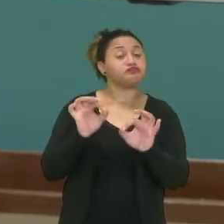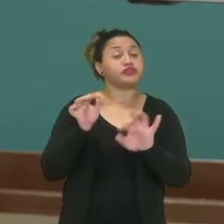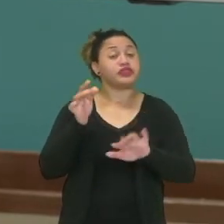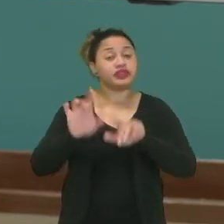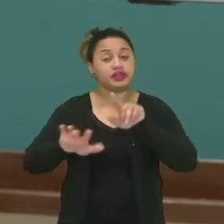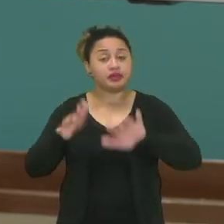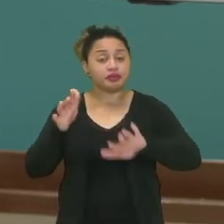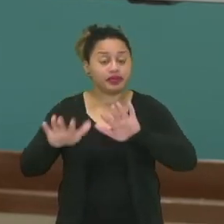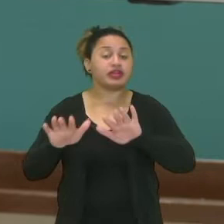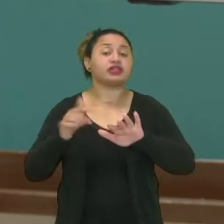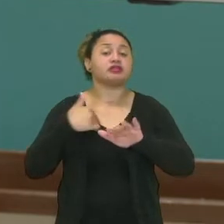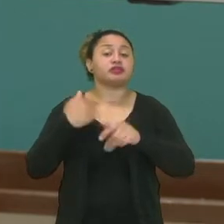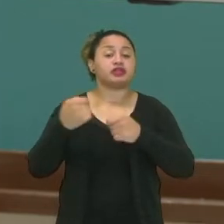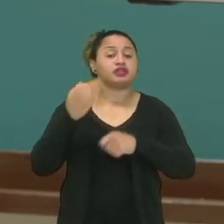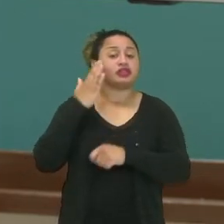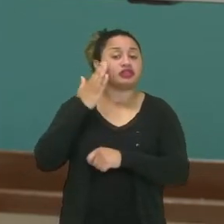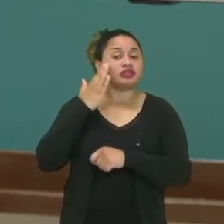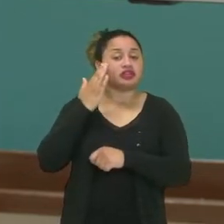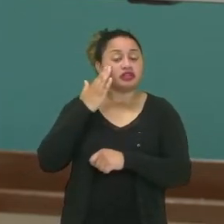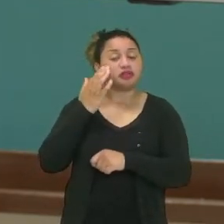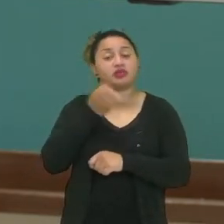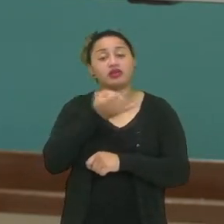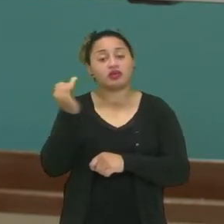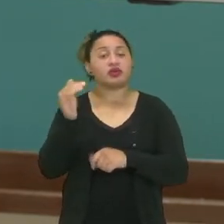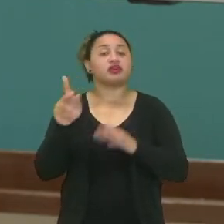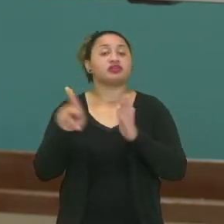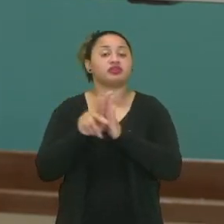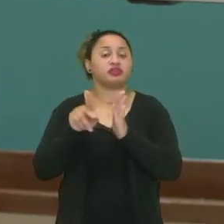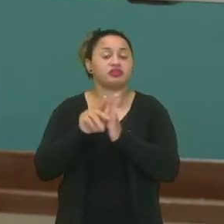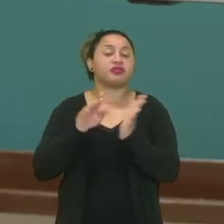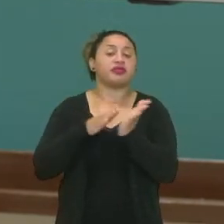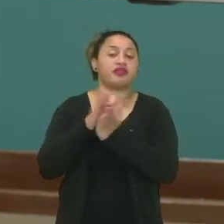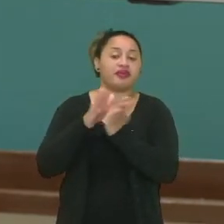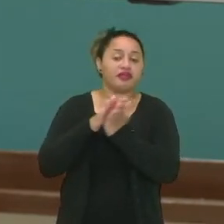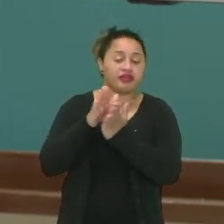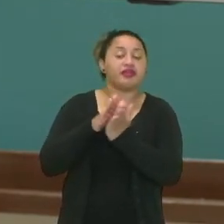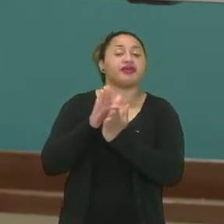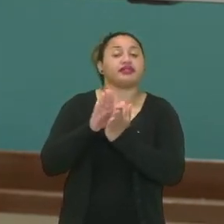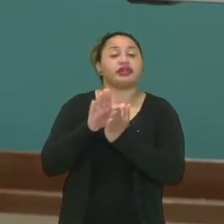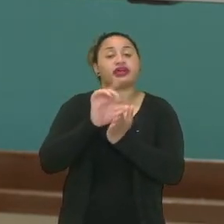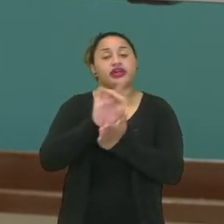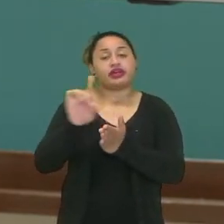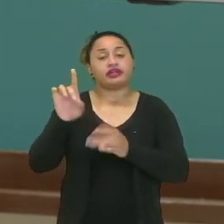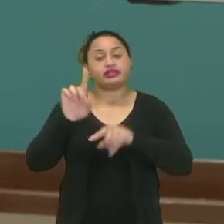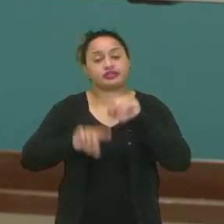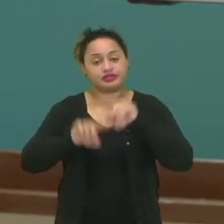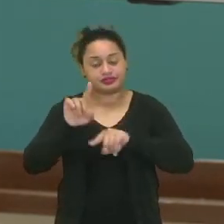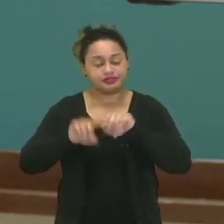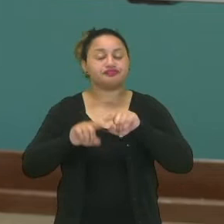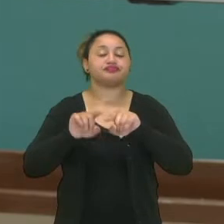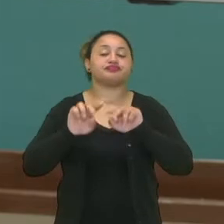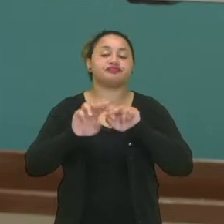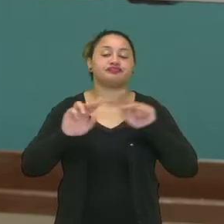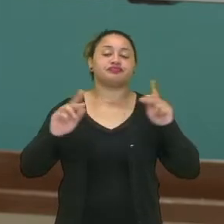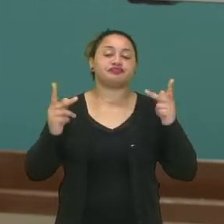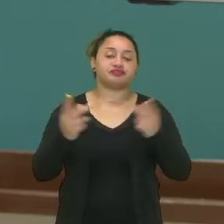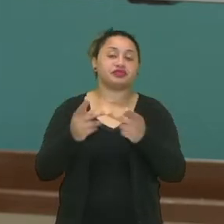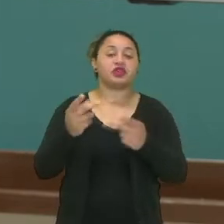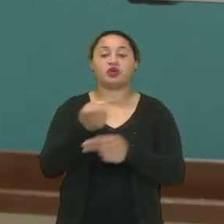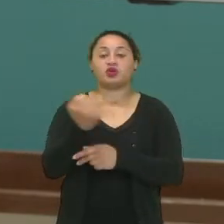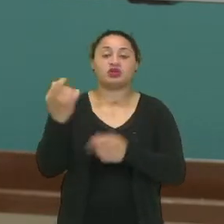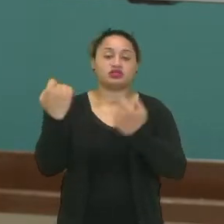saber exatamente quanto que vai de custo em cada um dos produtos, por exemplo, de matéria-prima que serão